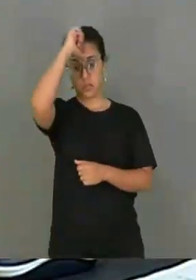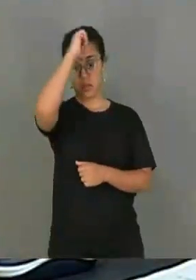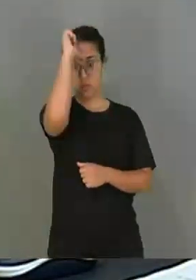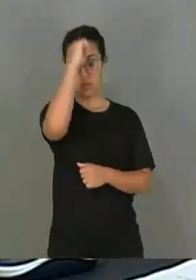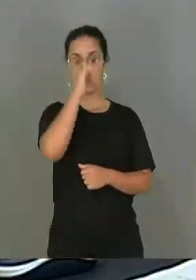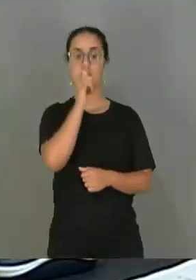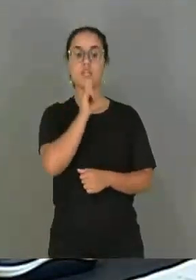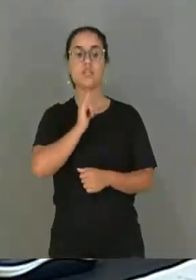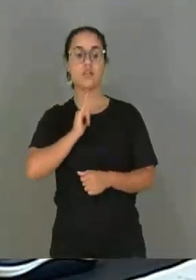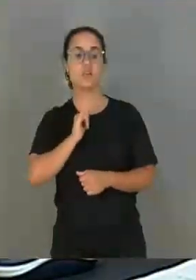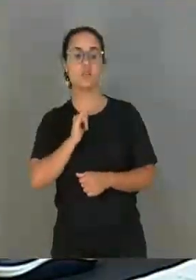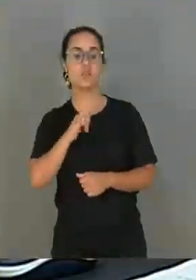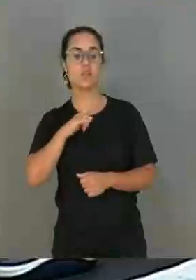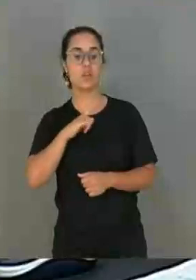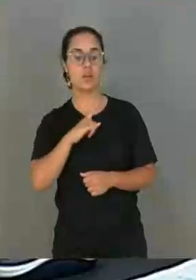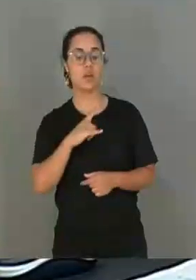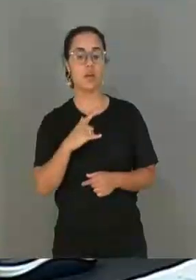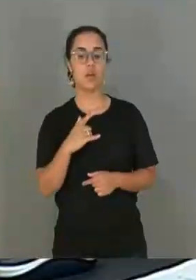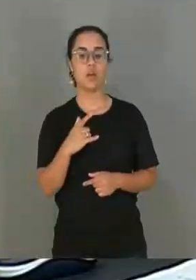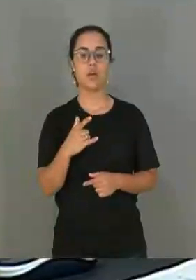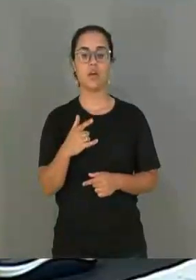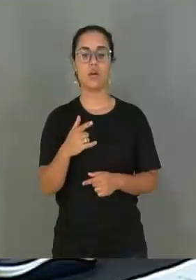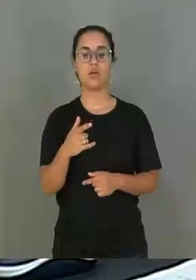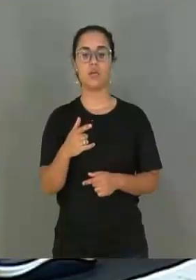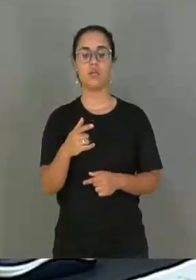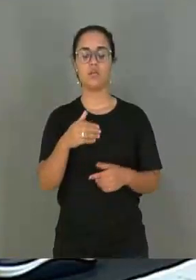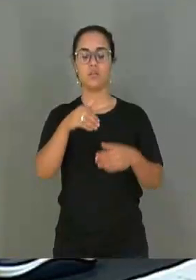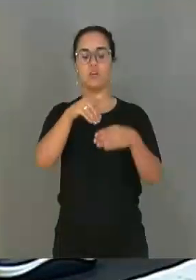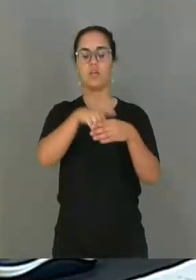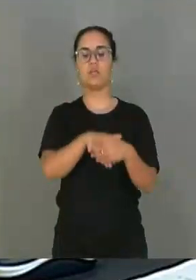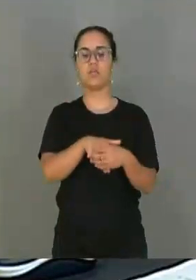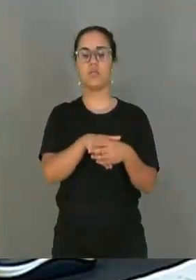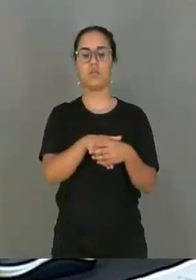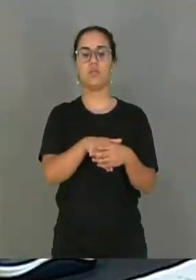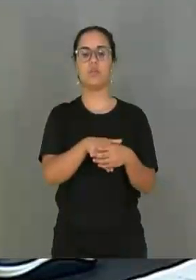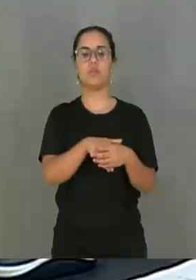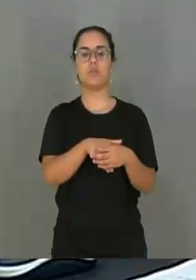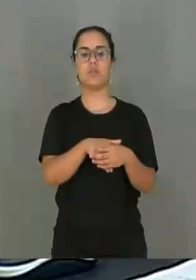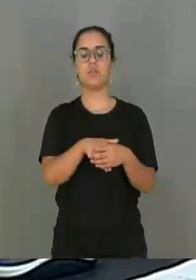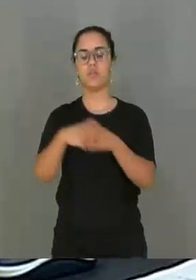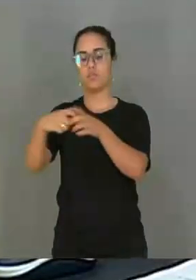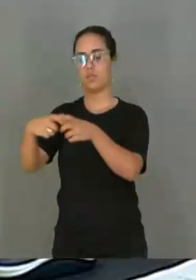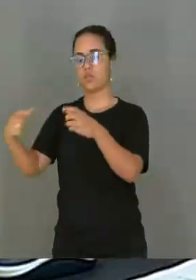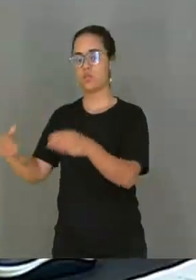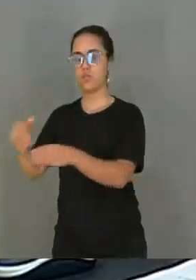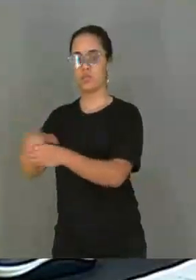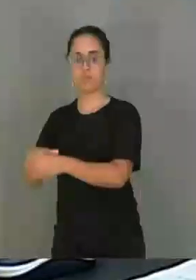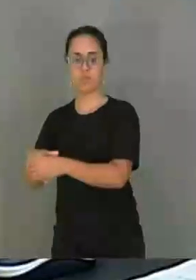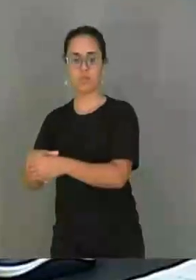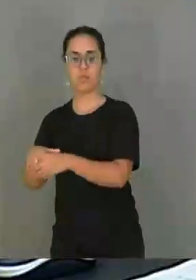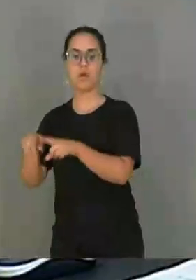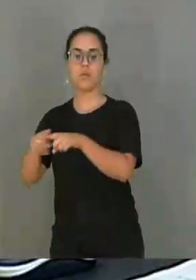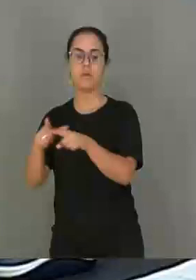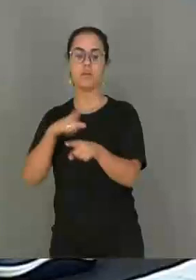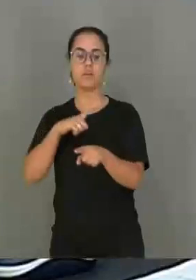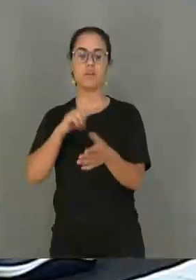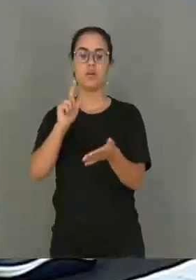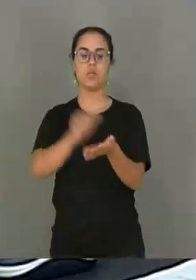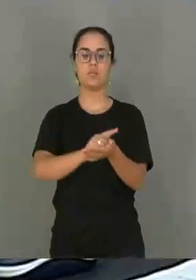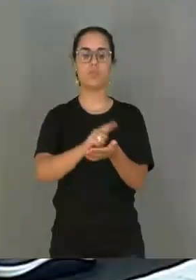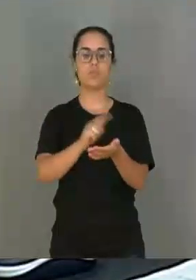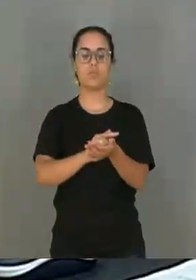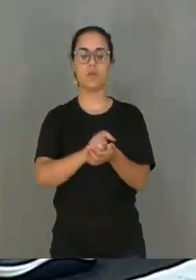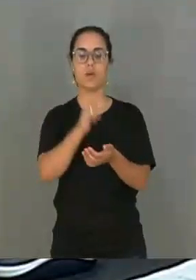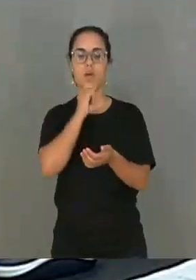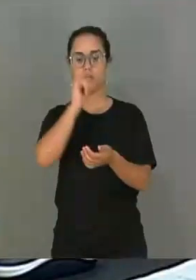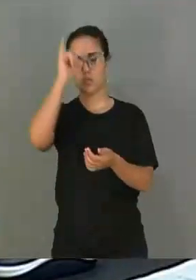lá, na Índia, tem o voto da urna eletrônica, mas tem uma comprovação.